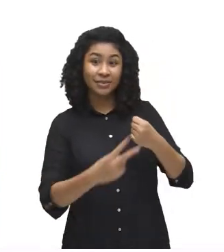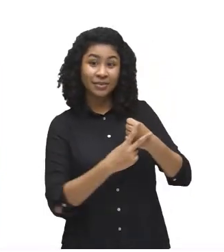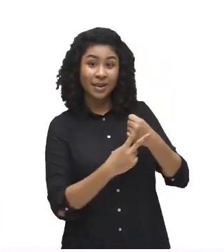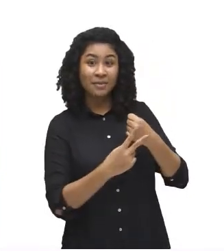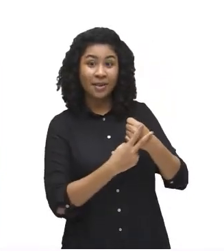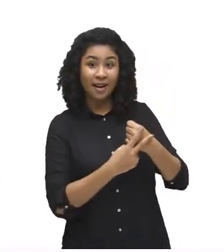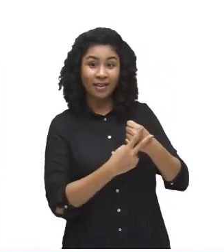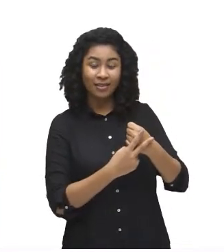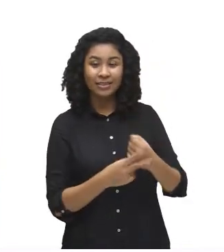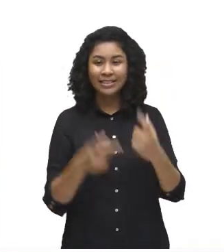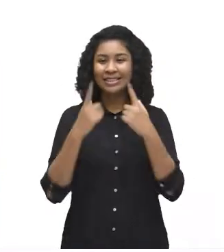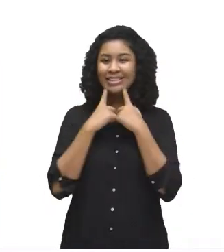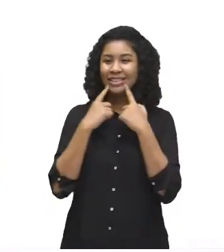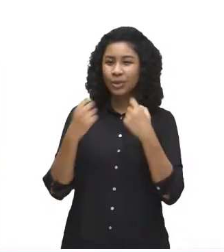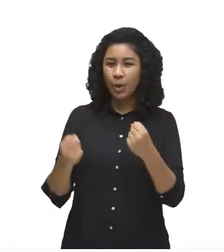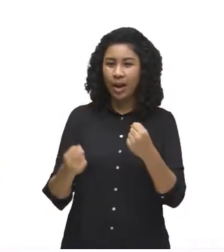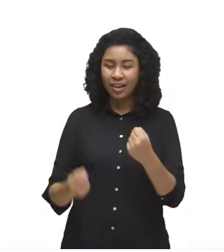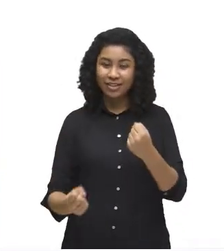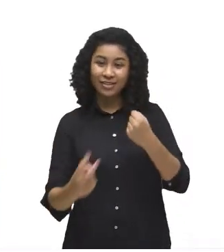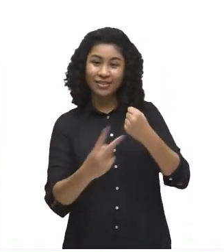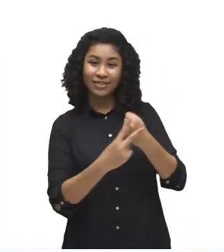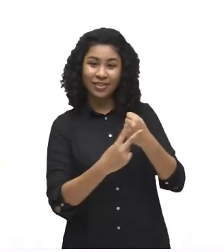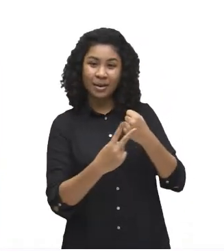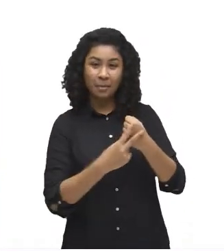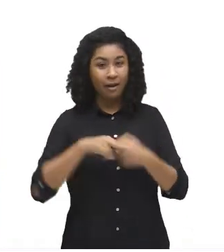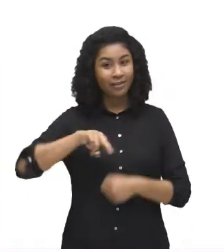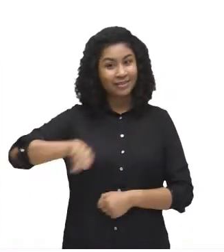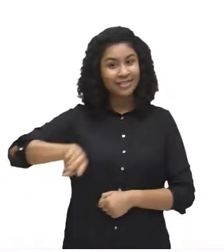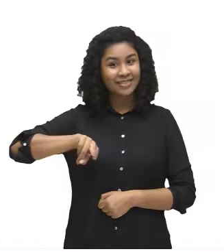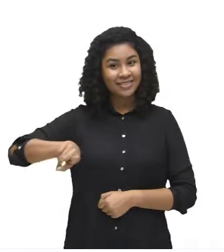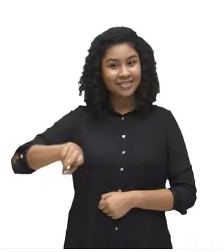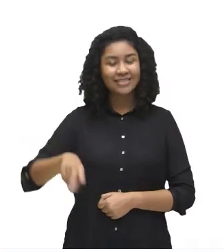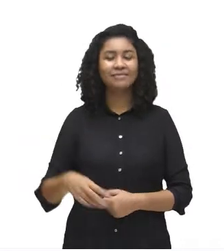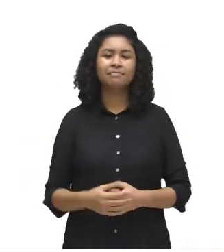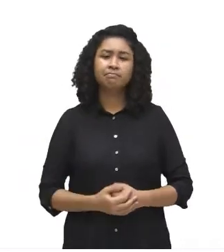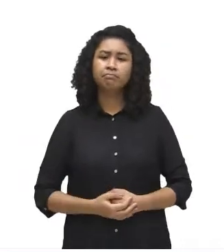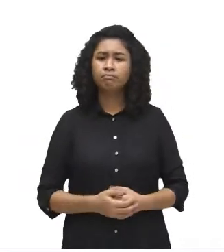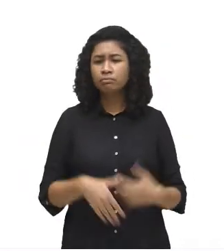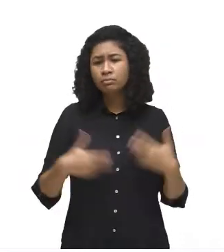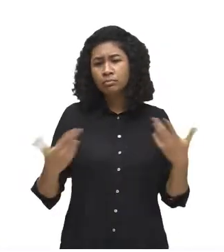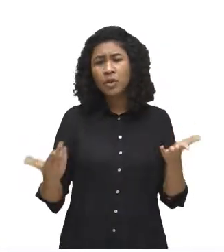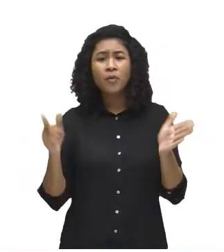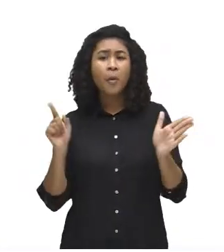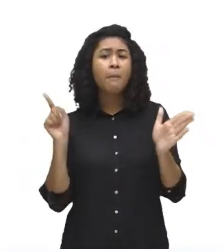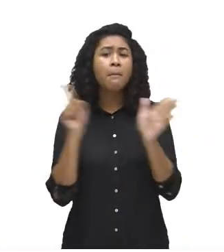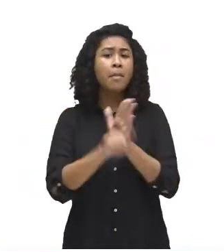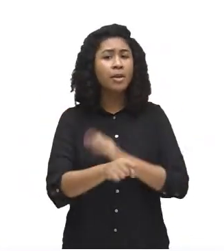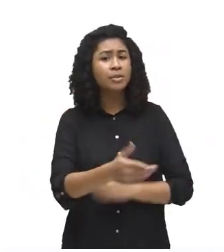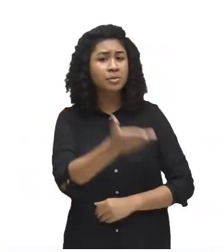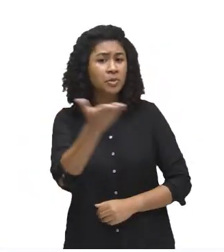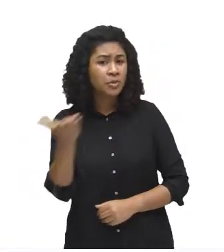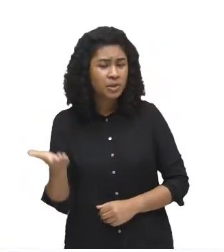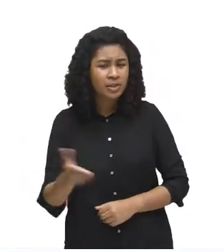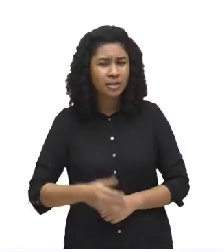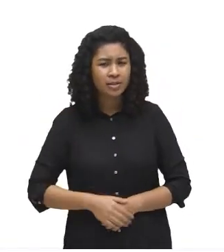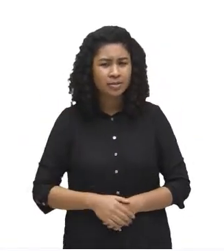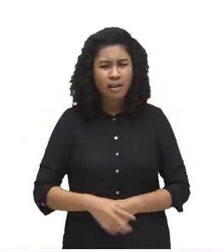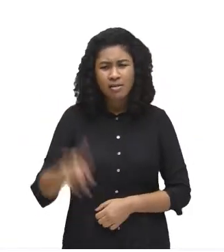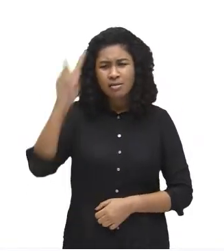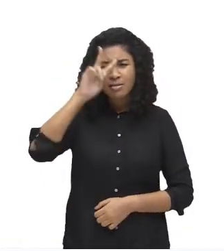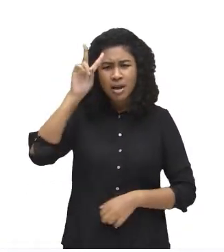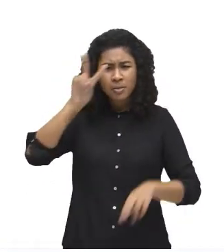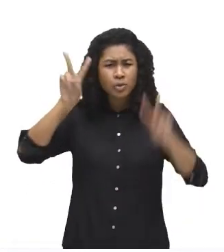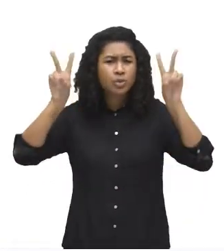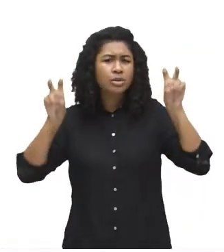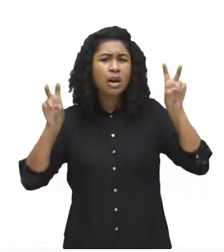não verbal. E eu já começo perguntando a você, o que você lembra sobre linguagem